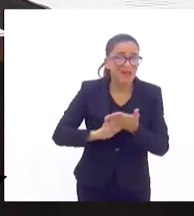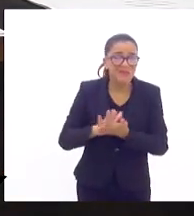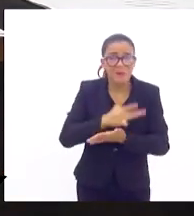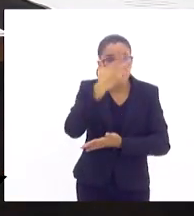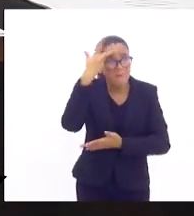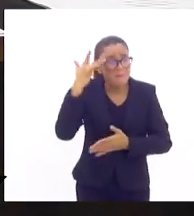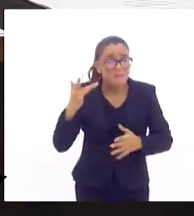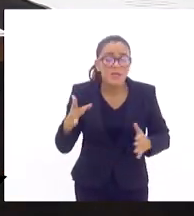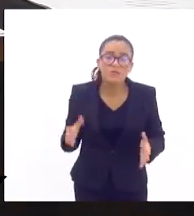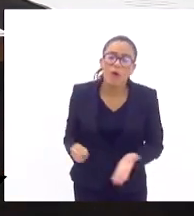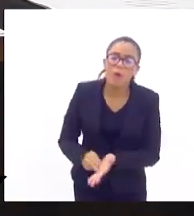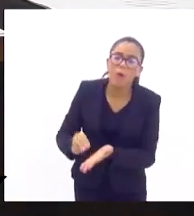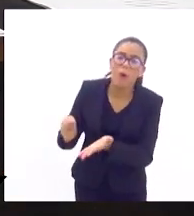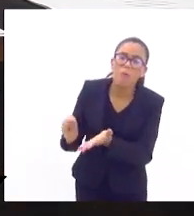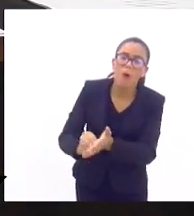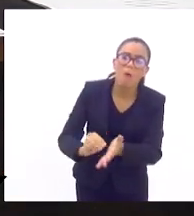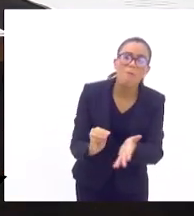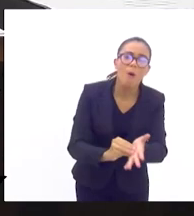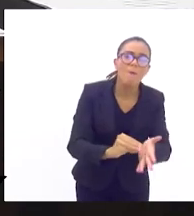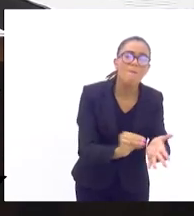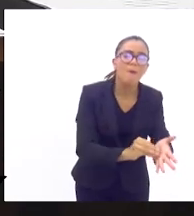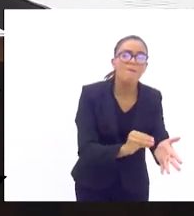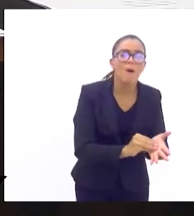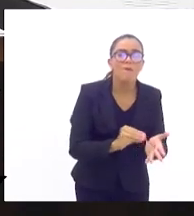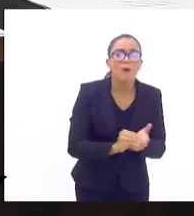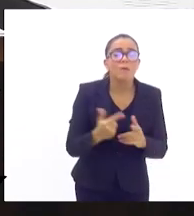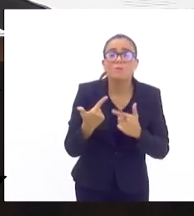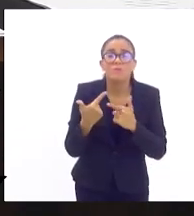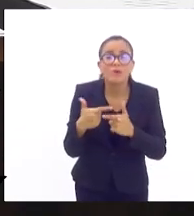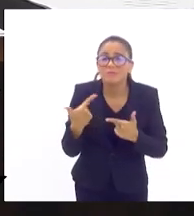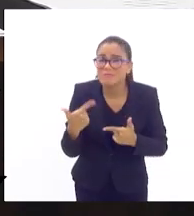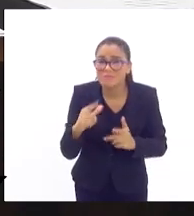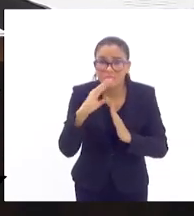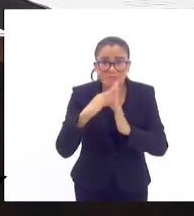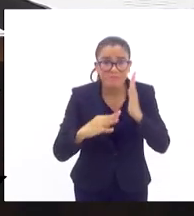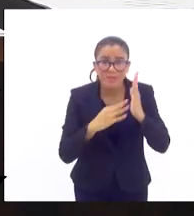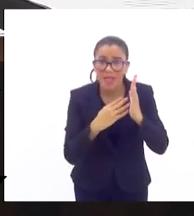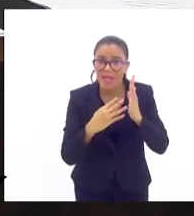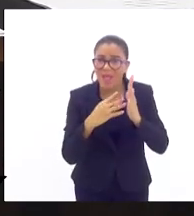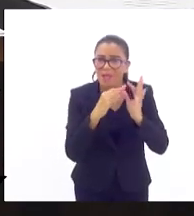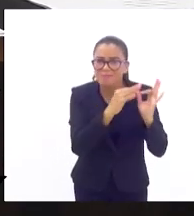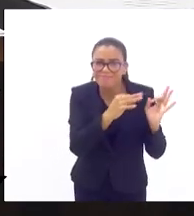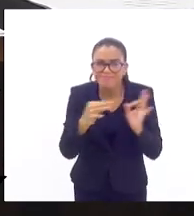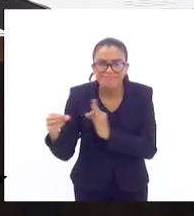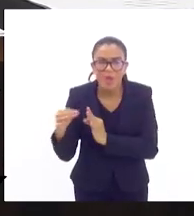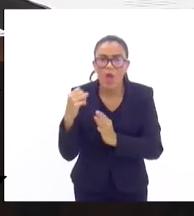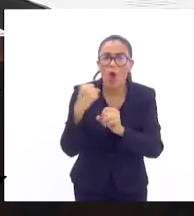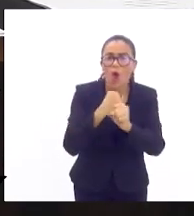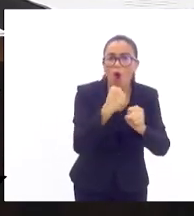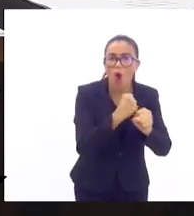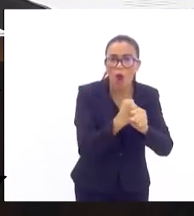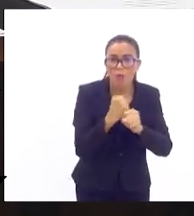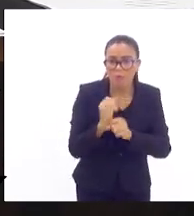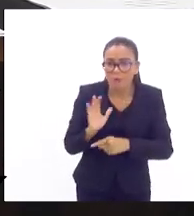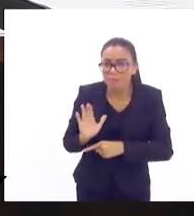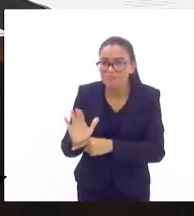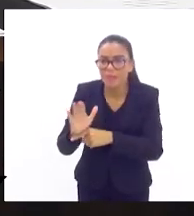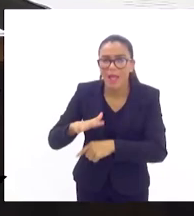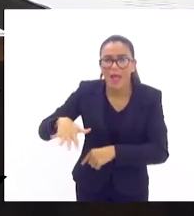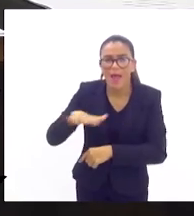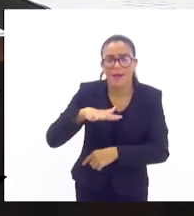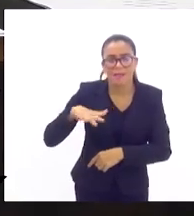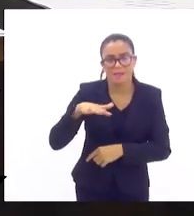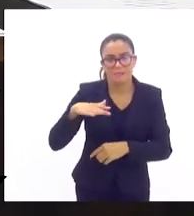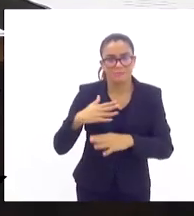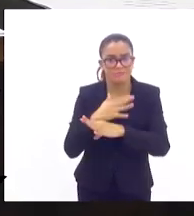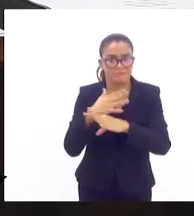porque não tem nenhum cronograma de execução de obra para atender essa região da cidade do Rio de Janeiro. Porque nós